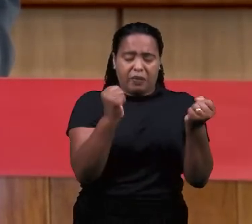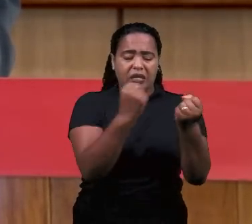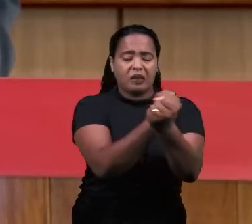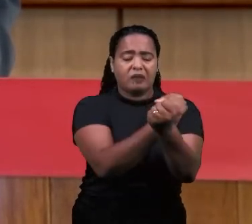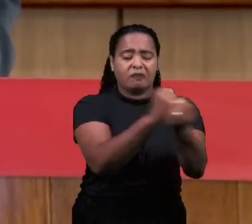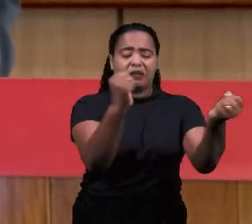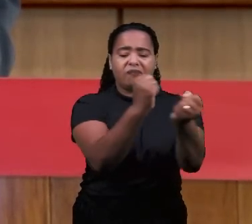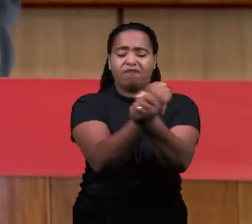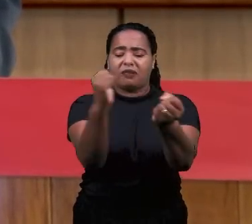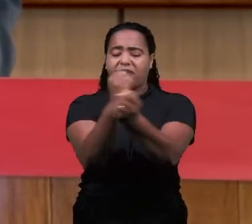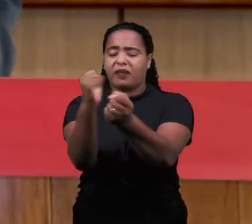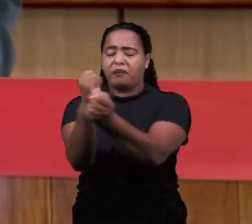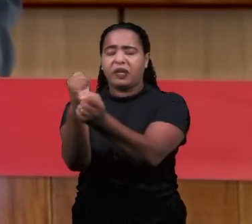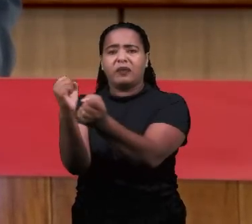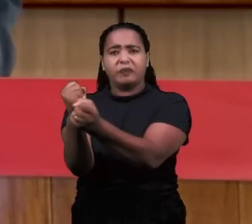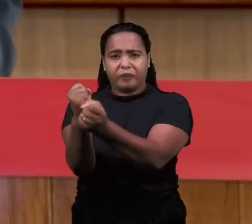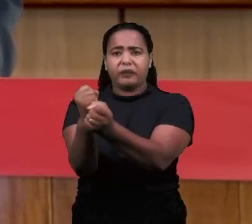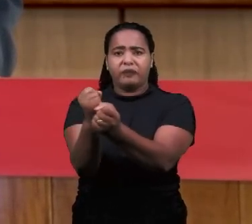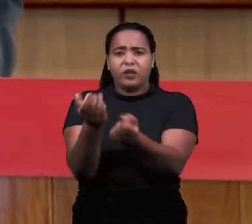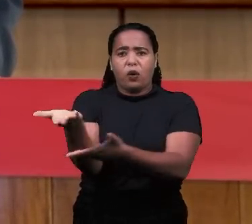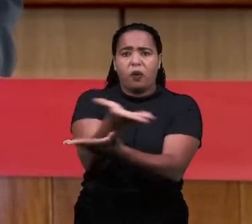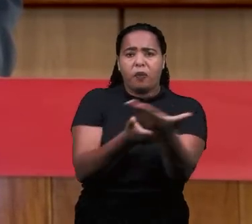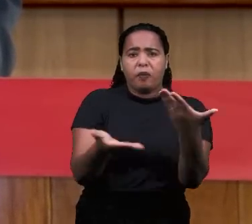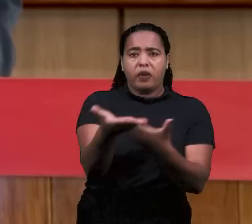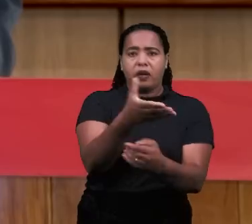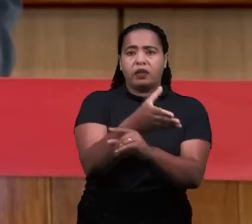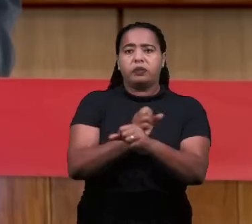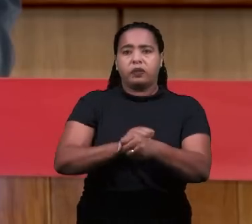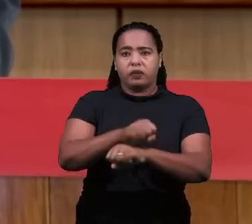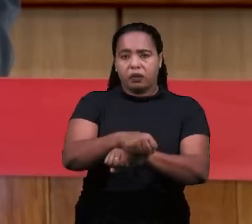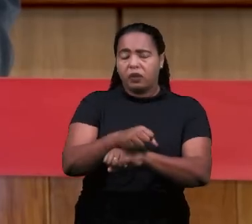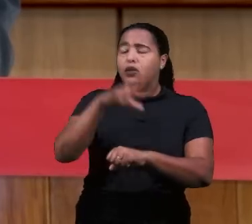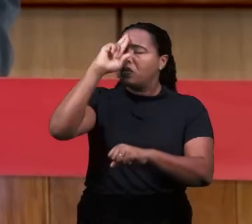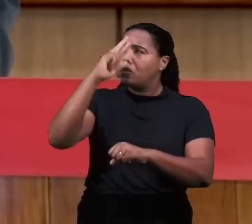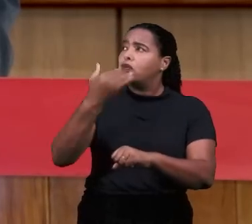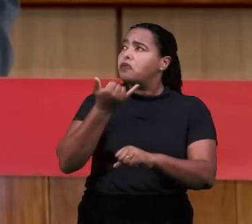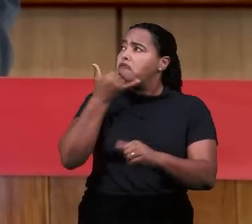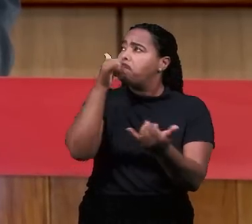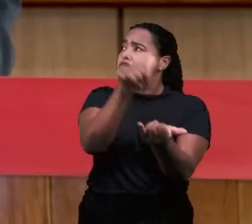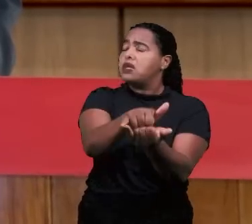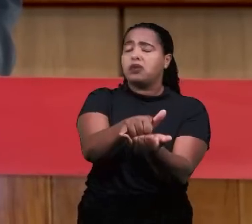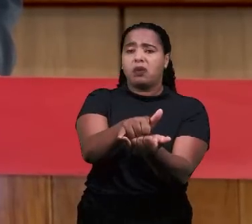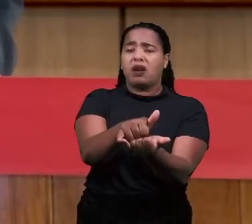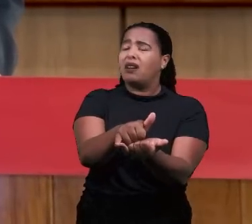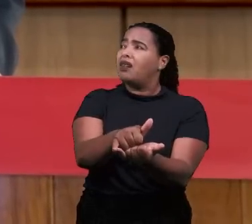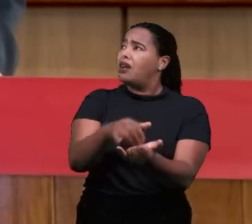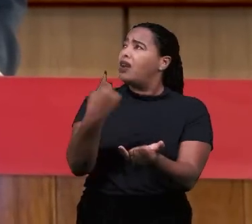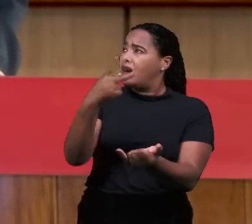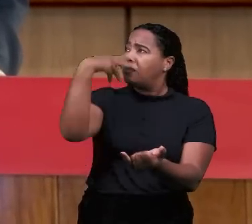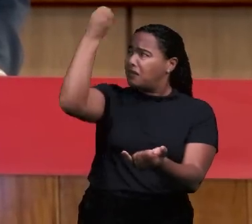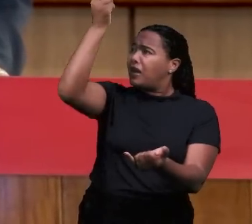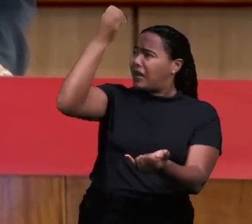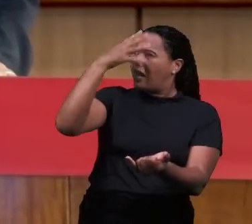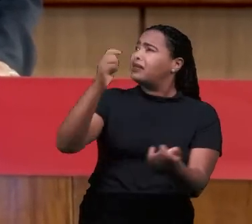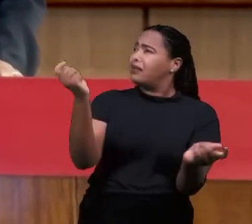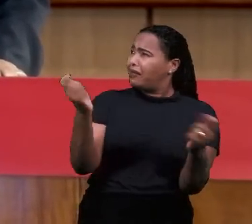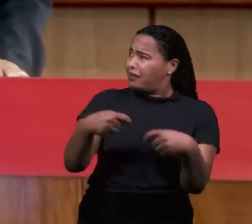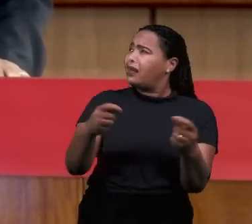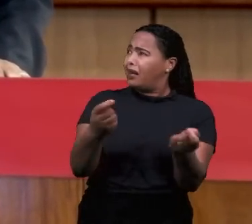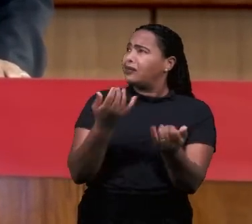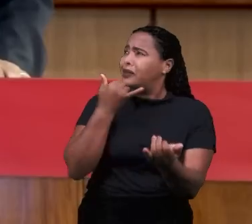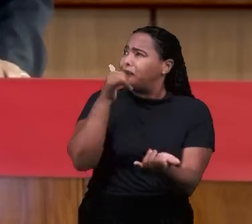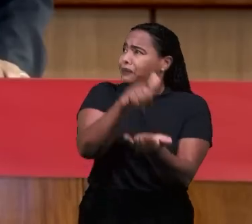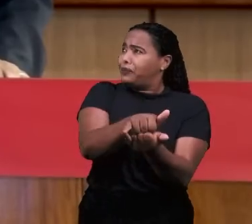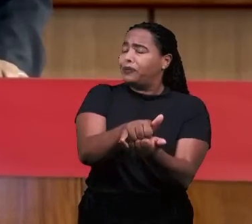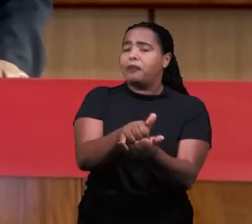nesse seminário e precisam perdoar, Senhor. Opera pela tua graça, só a tua graça pode fazer isso, Senhor. Opera, é verdade.